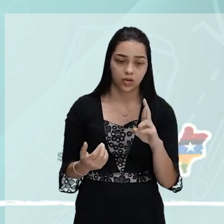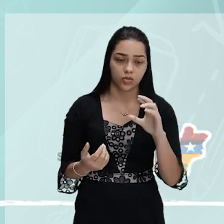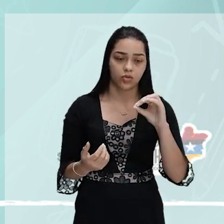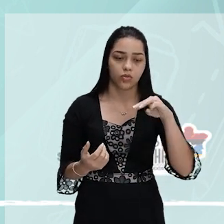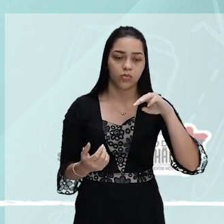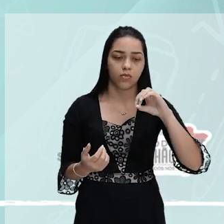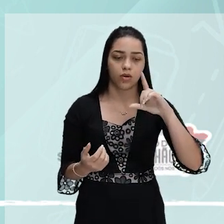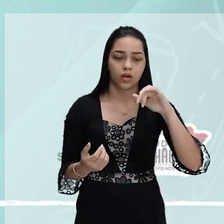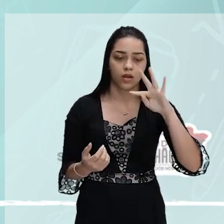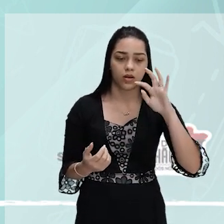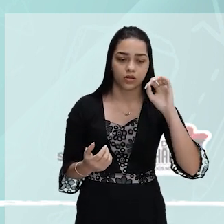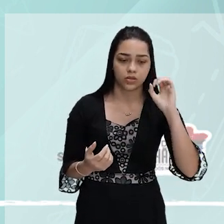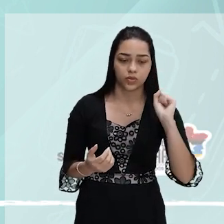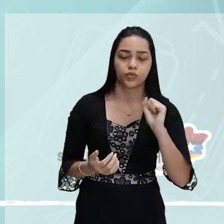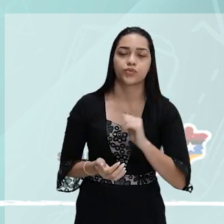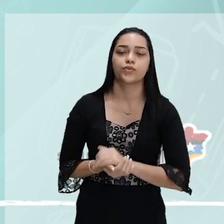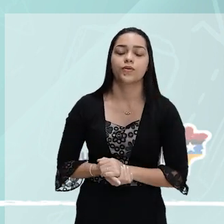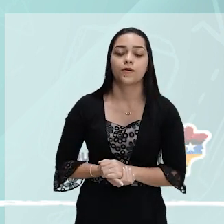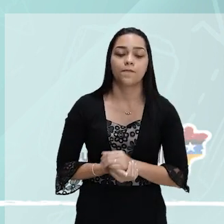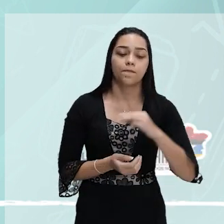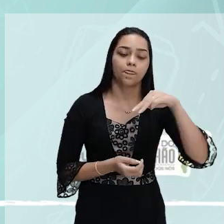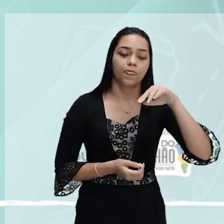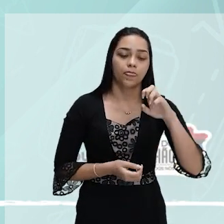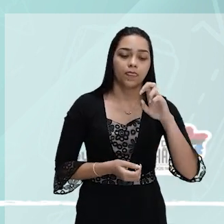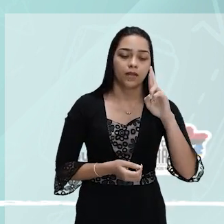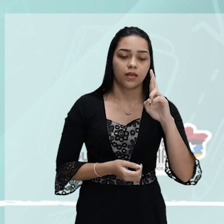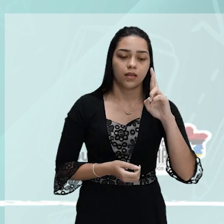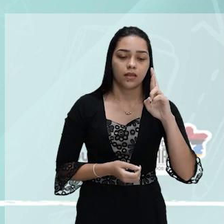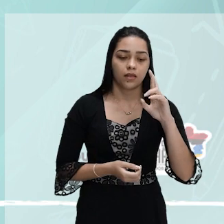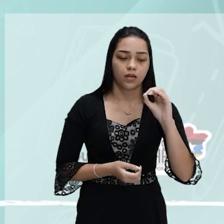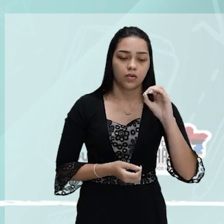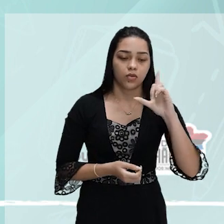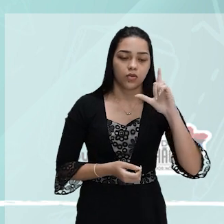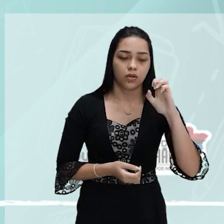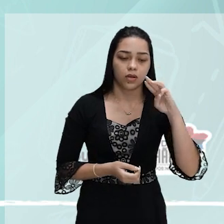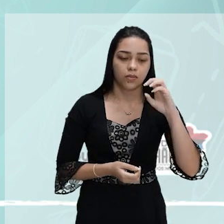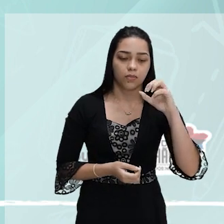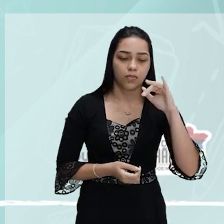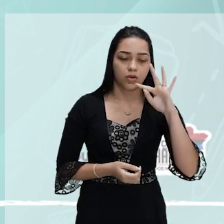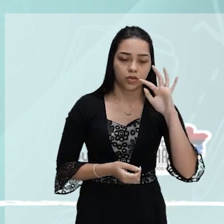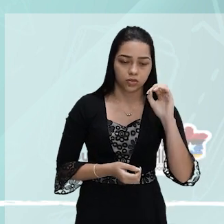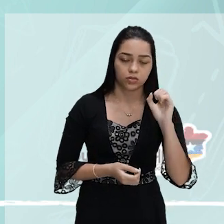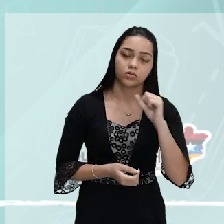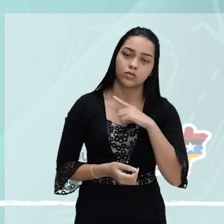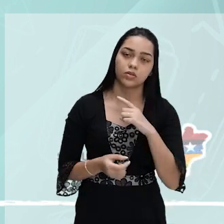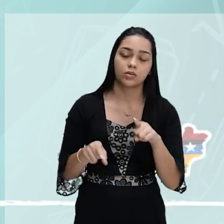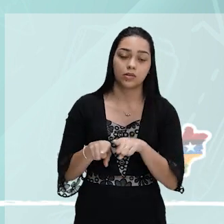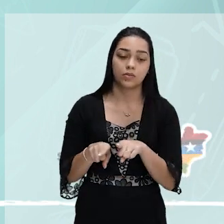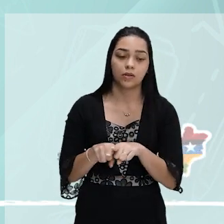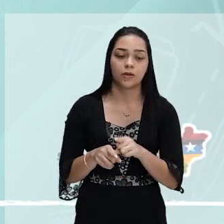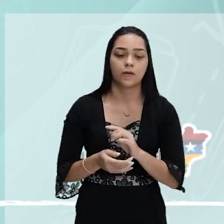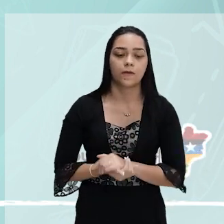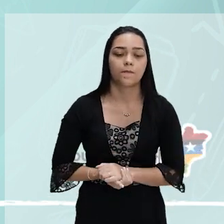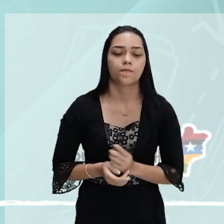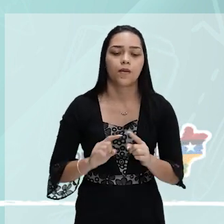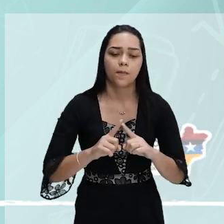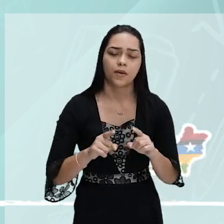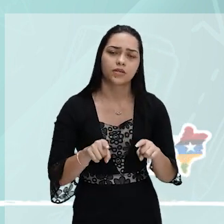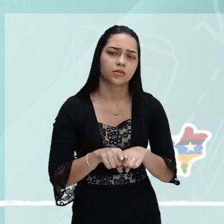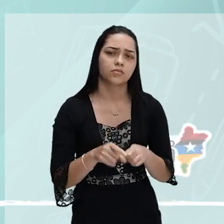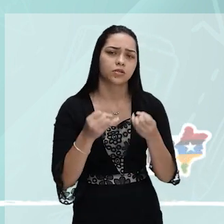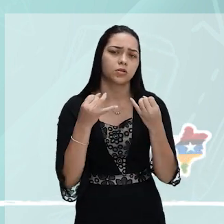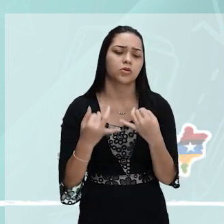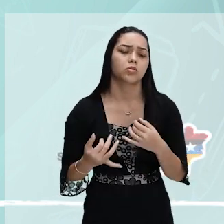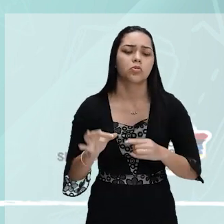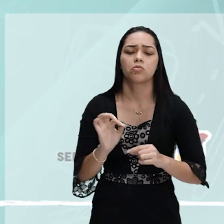neurolemócitos. Neurolemócitos, né? Tem a função de produzir a bainha de mielina. Professor, mas você tanto